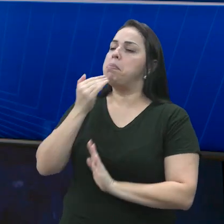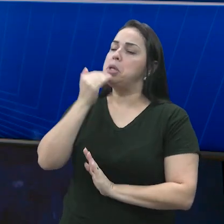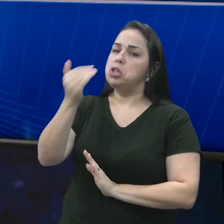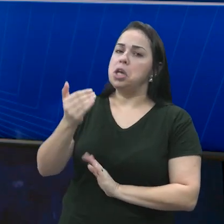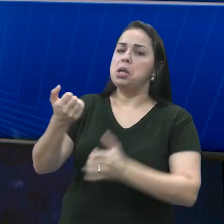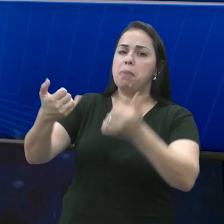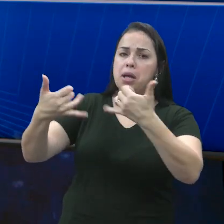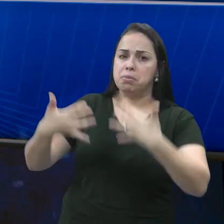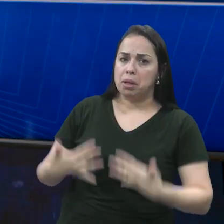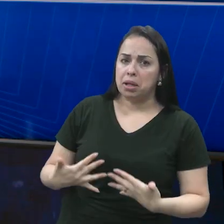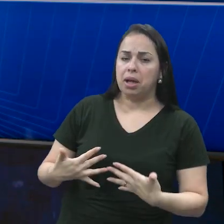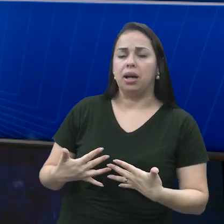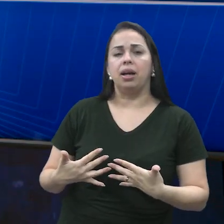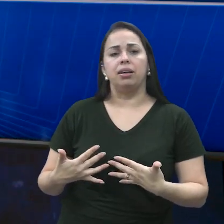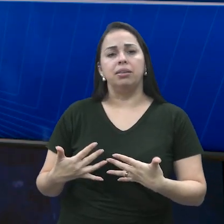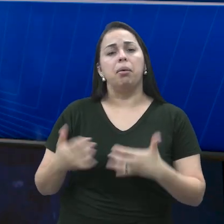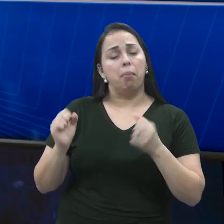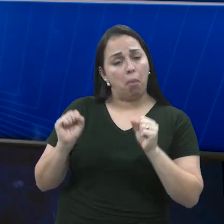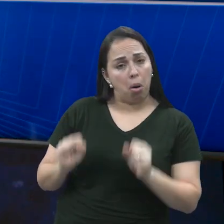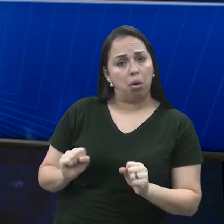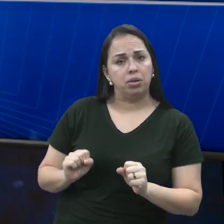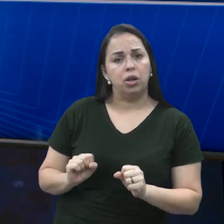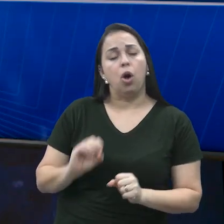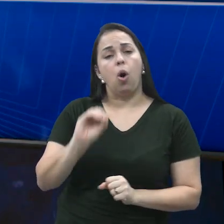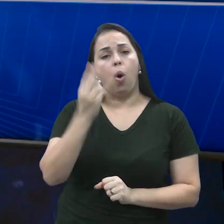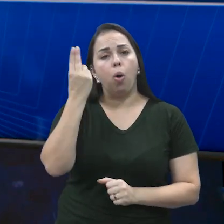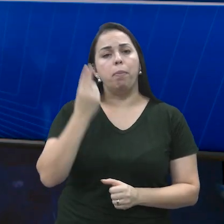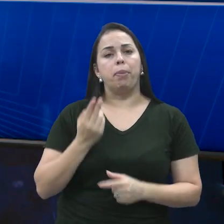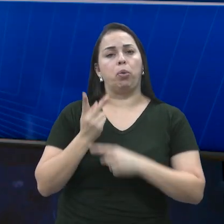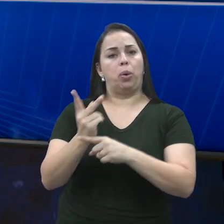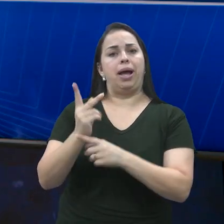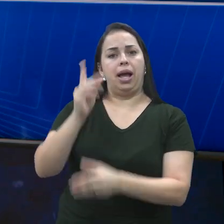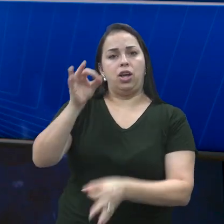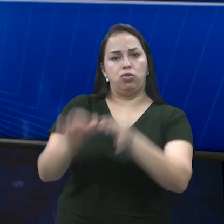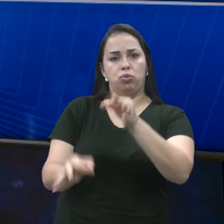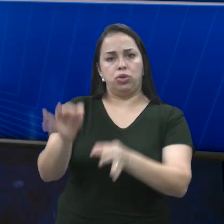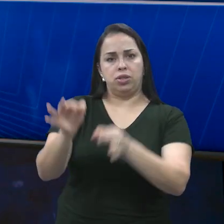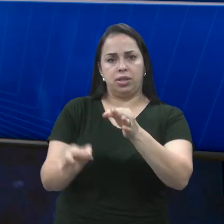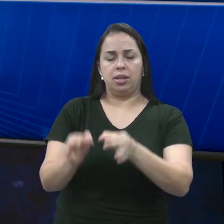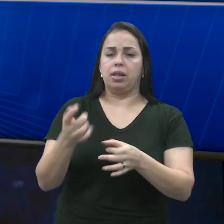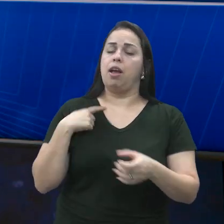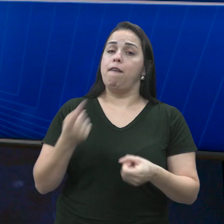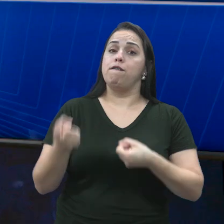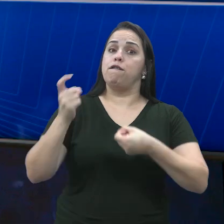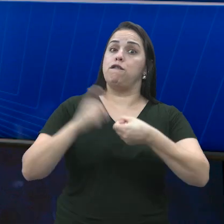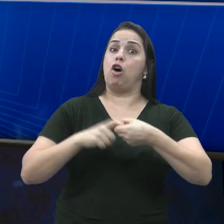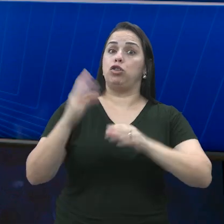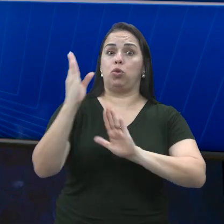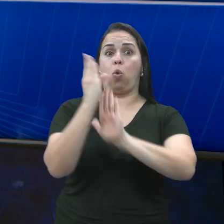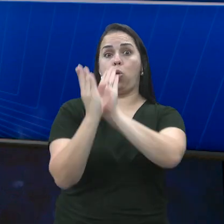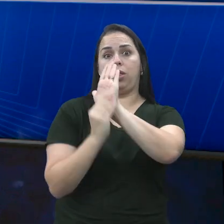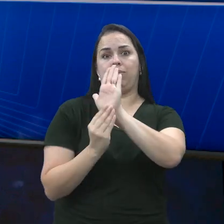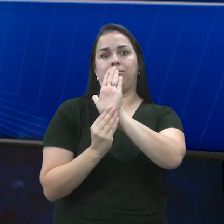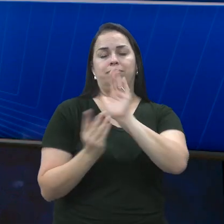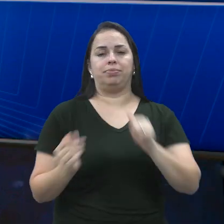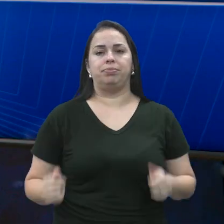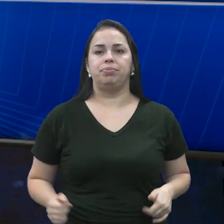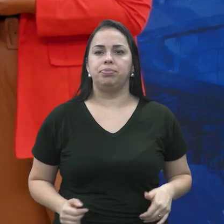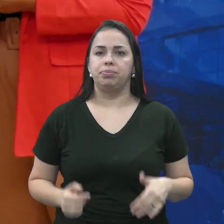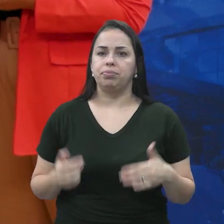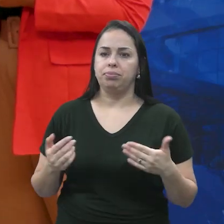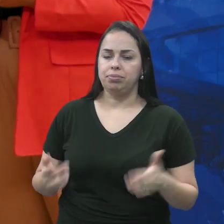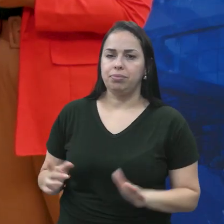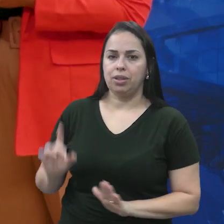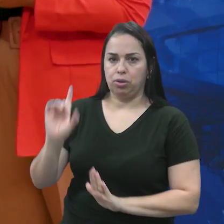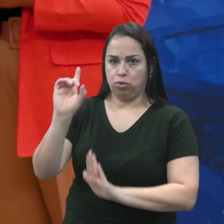justificar que aquele conteúdo é lícito ou então buscar pela justiça o restabelecimento daquele conteúdo na rede. E como